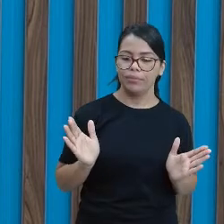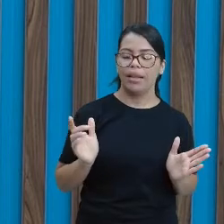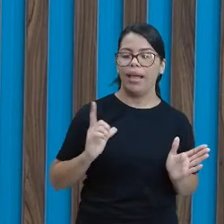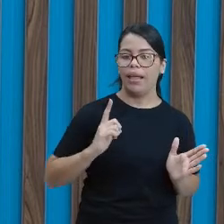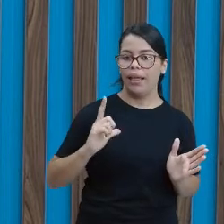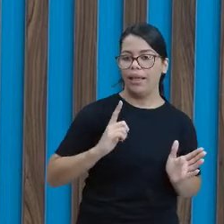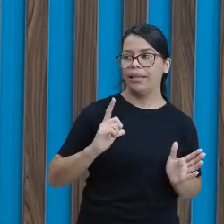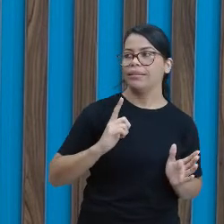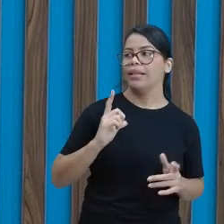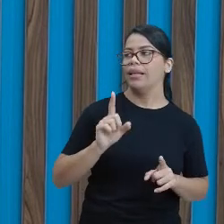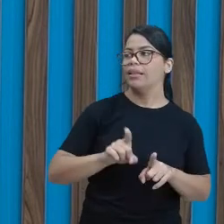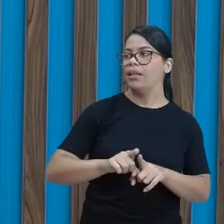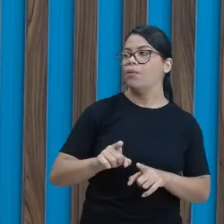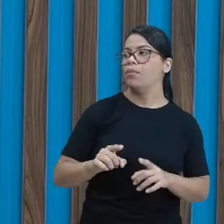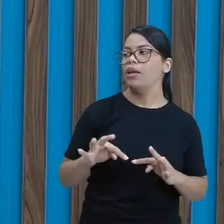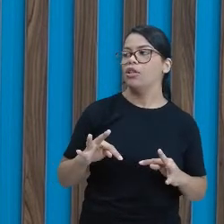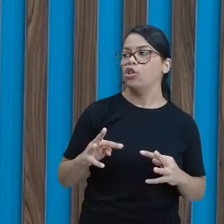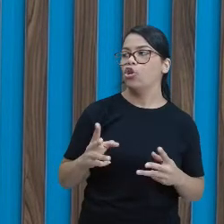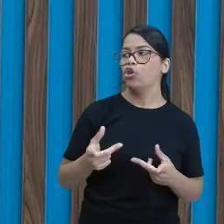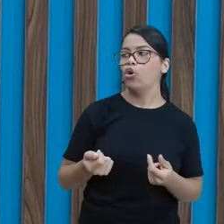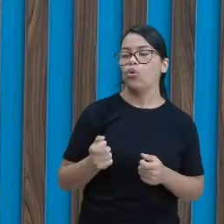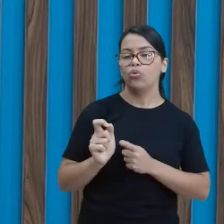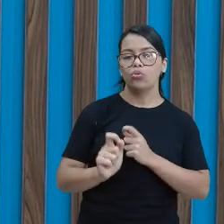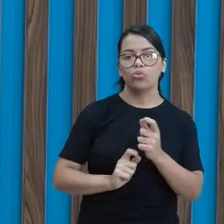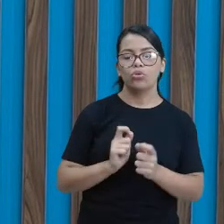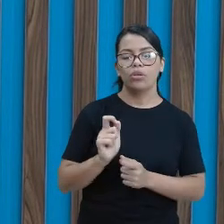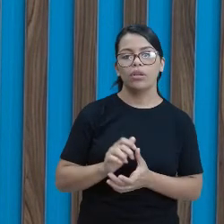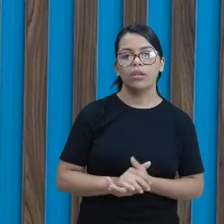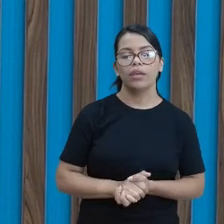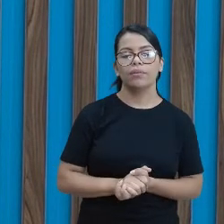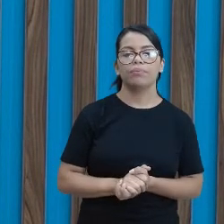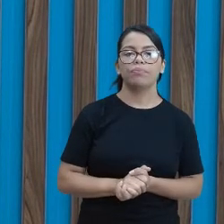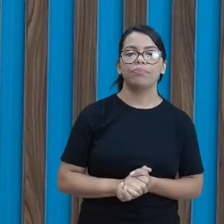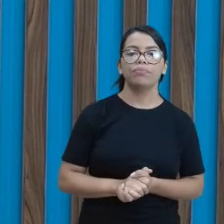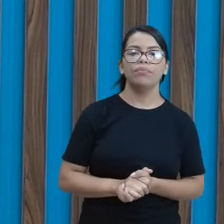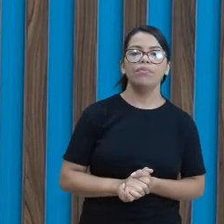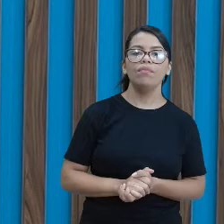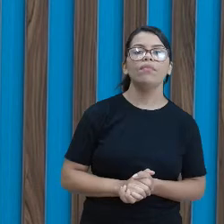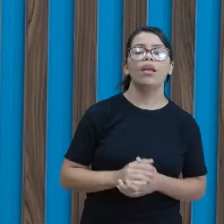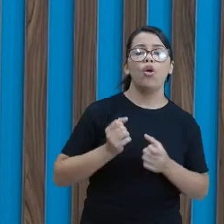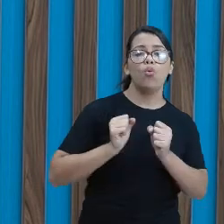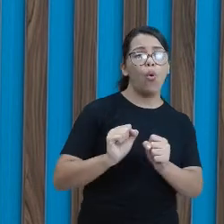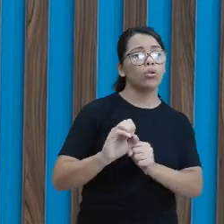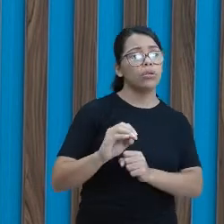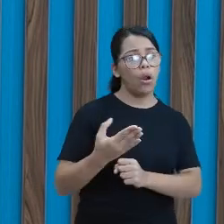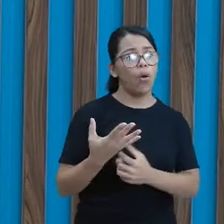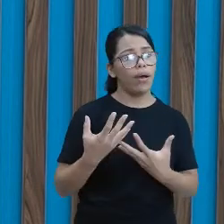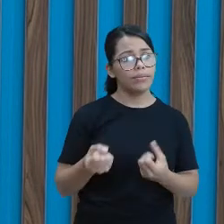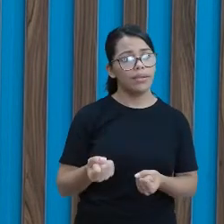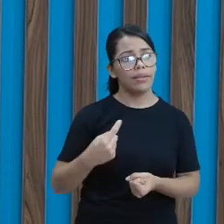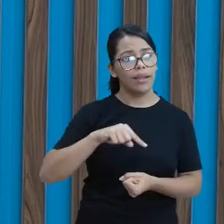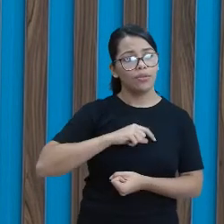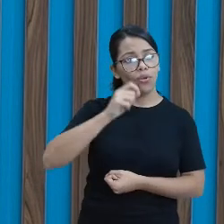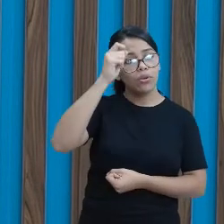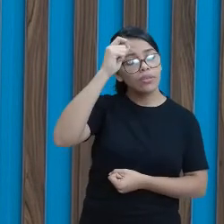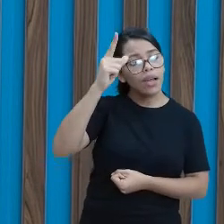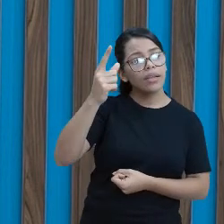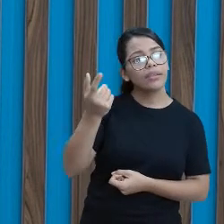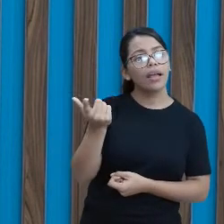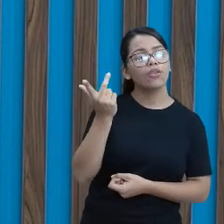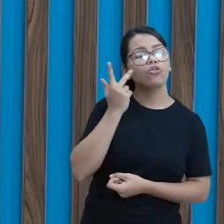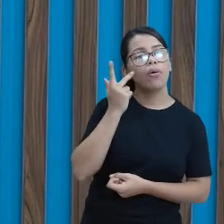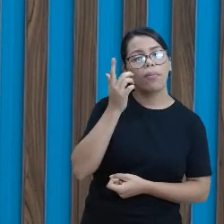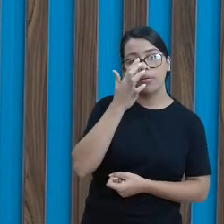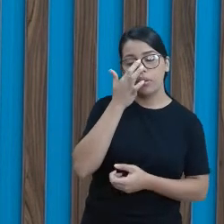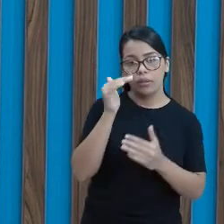à questão aí de todos colocarem aí contra ou a favor da nossa ideia. Então, segundo aí o seu relato, você